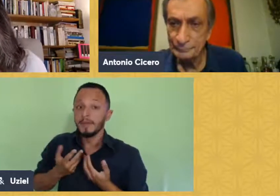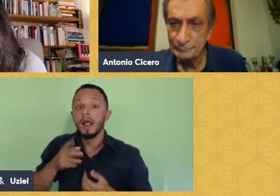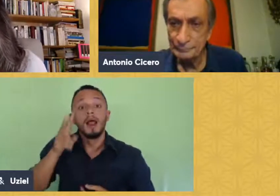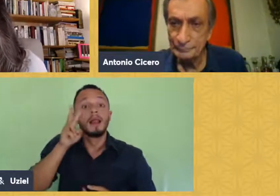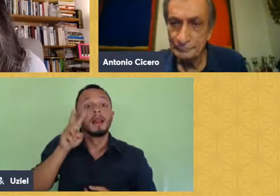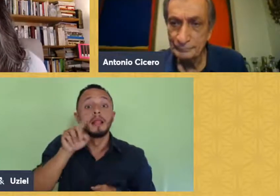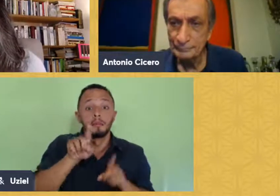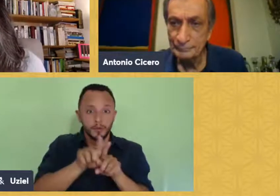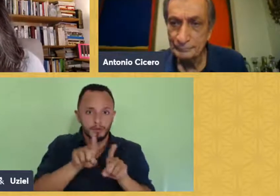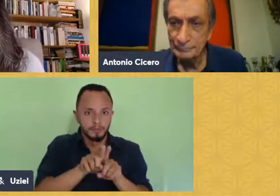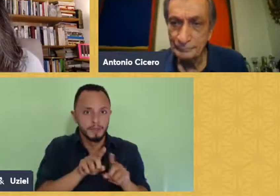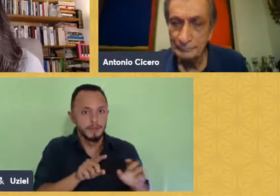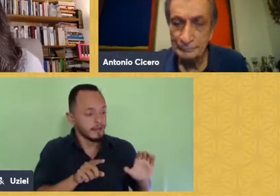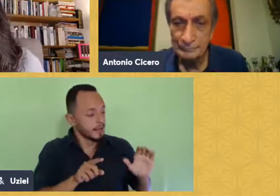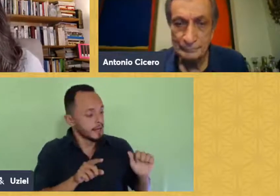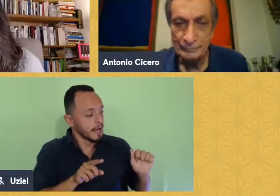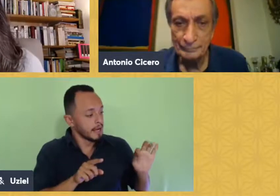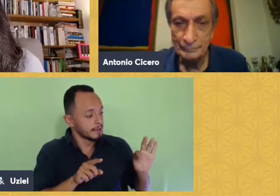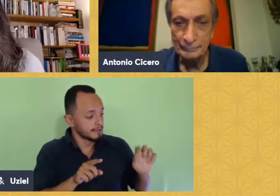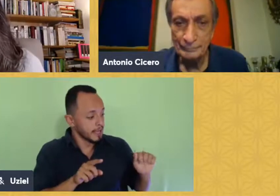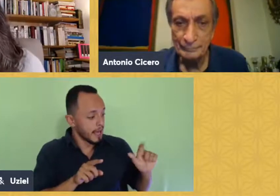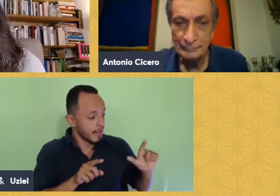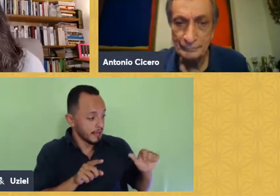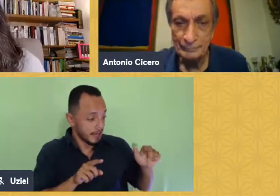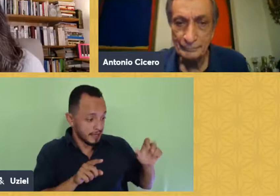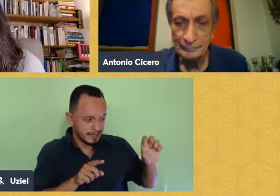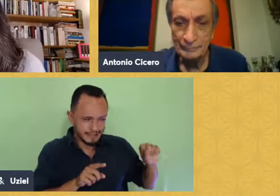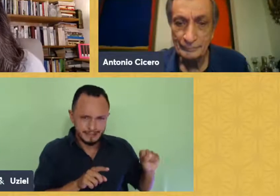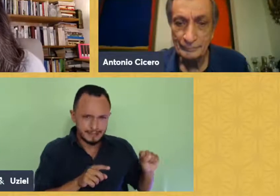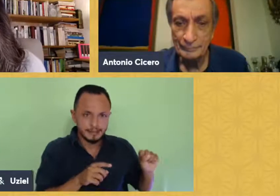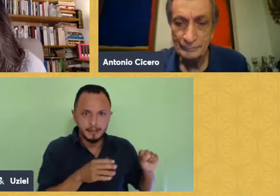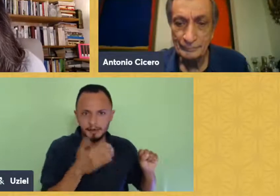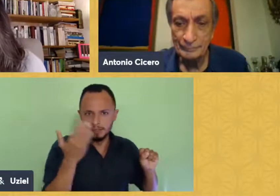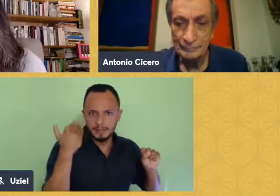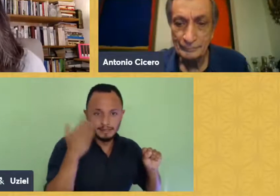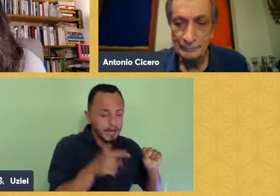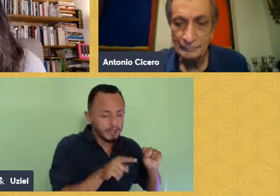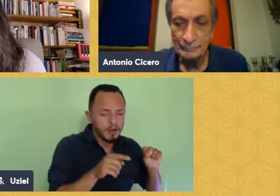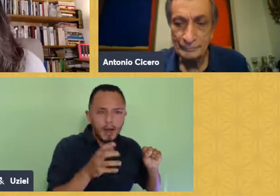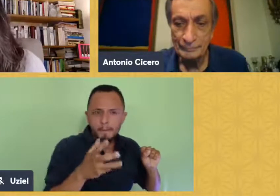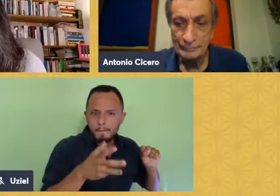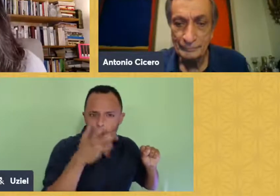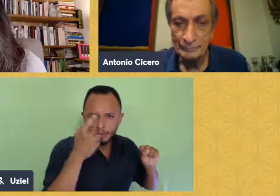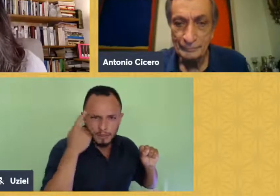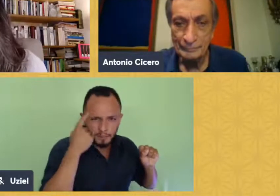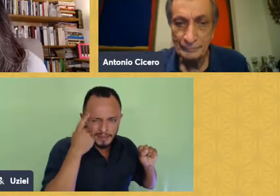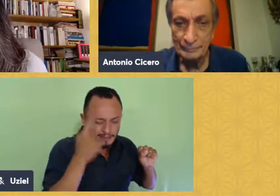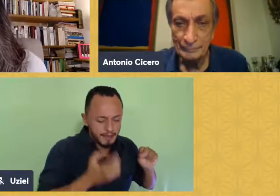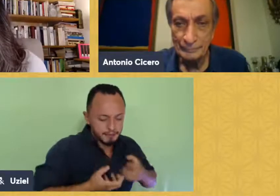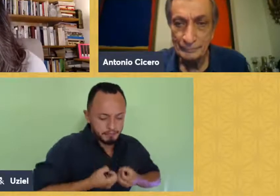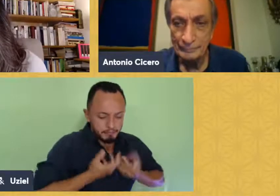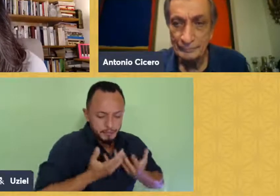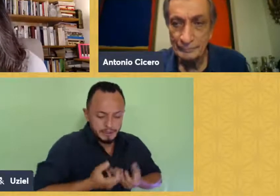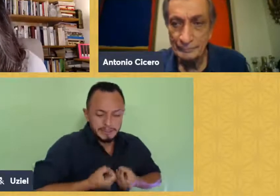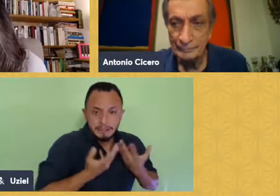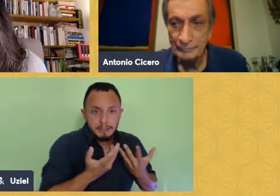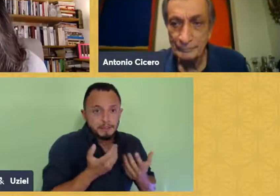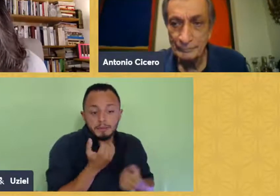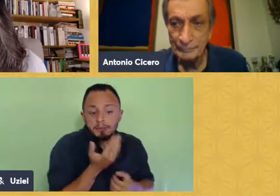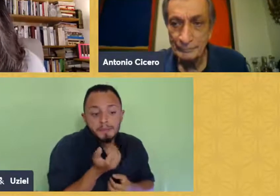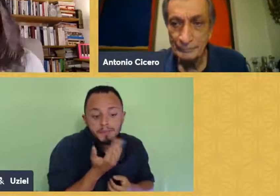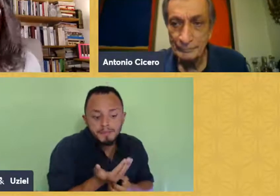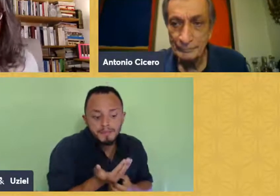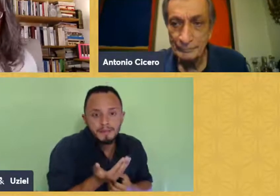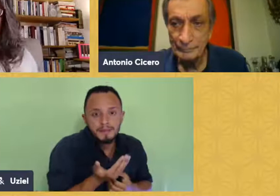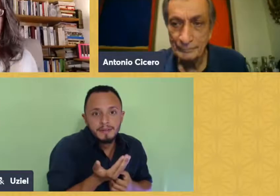trovadores catalães, Dante Alighieri não singularizava o pensamento musical poético, e o cancioneiro geral de Garcia de Rezende não será